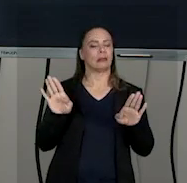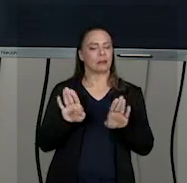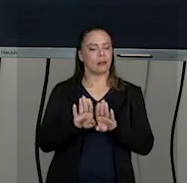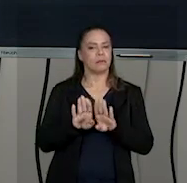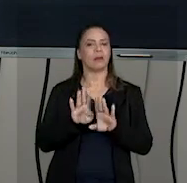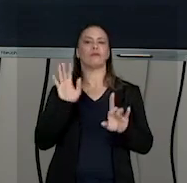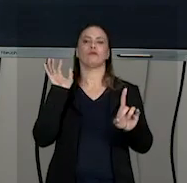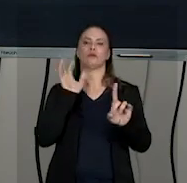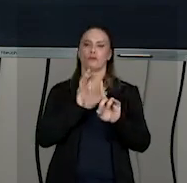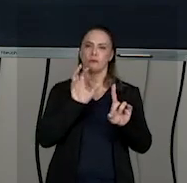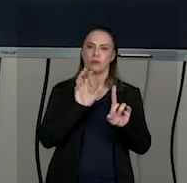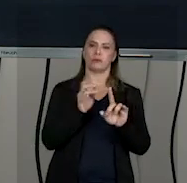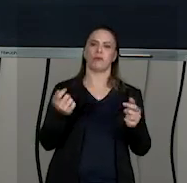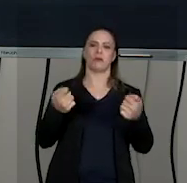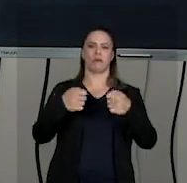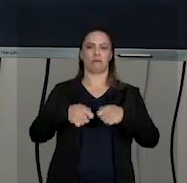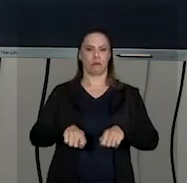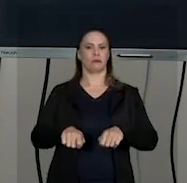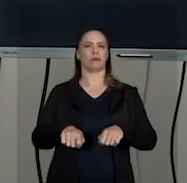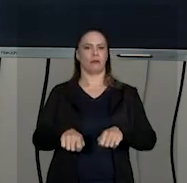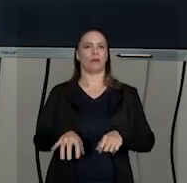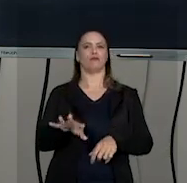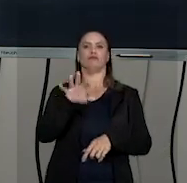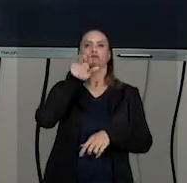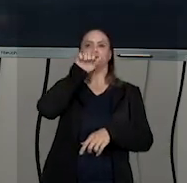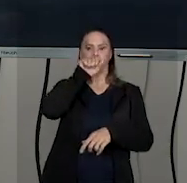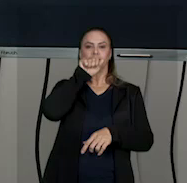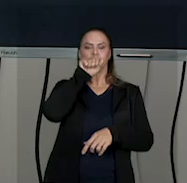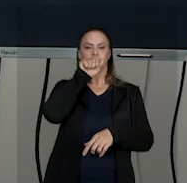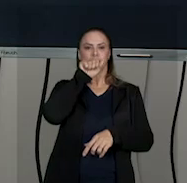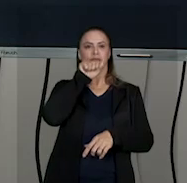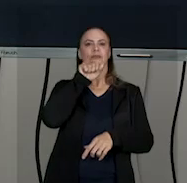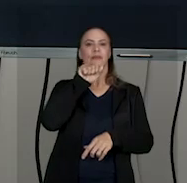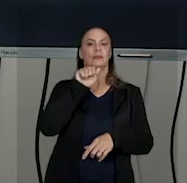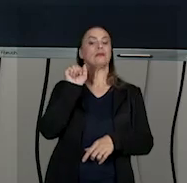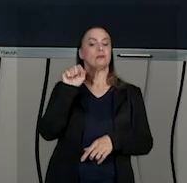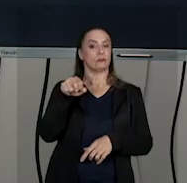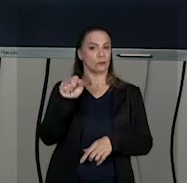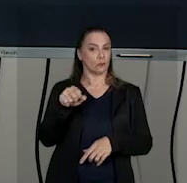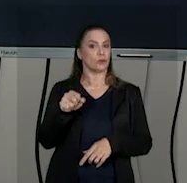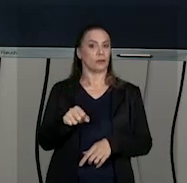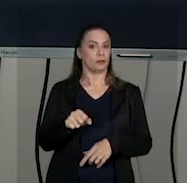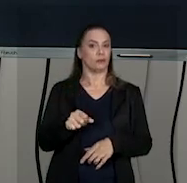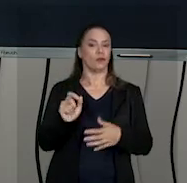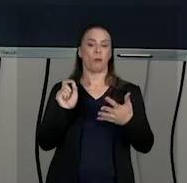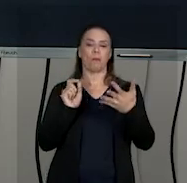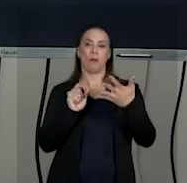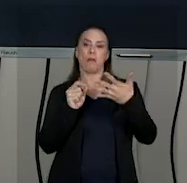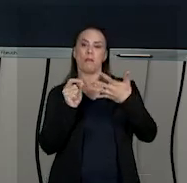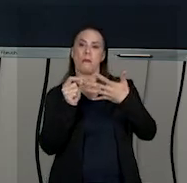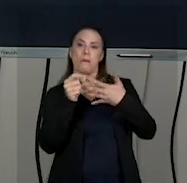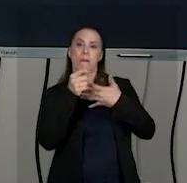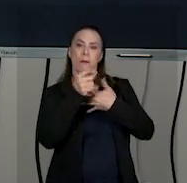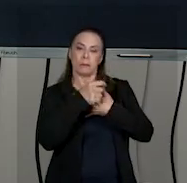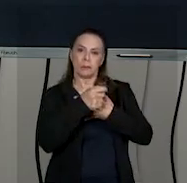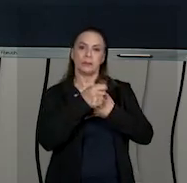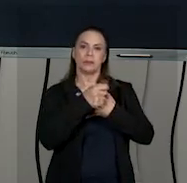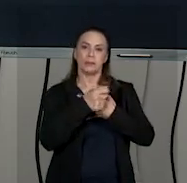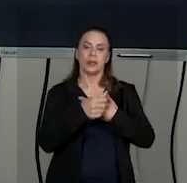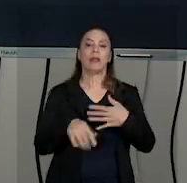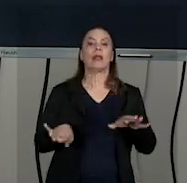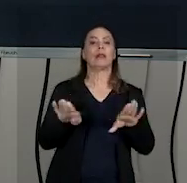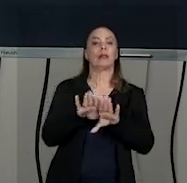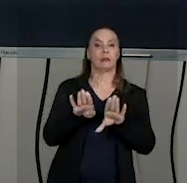resposta é sim. Ambos podem ser influenciados, tanto esses fatores quanto a